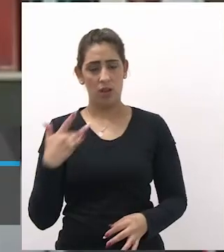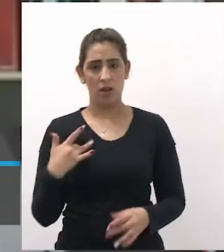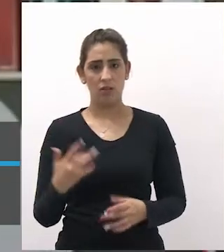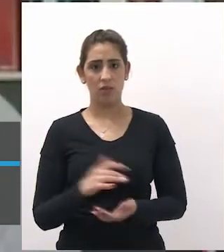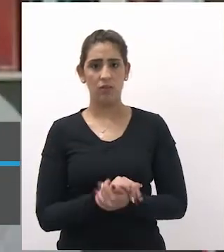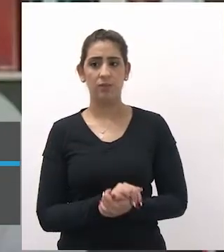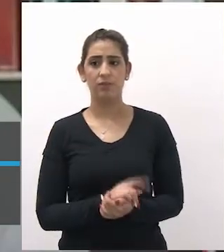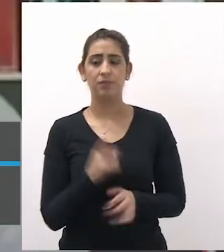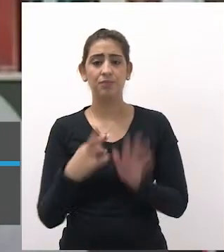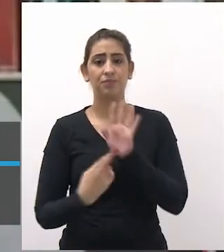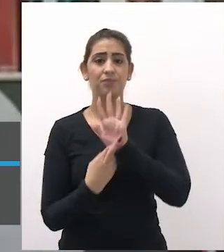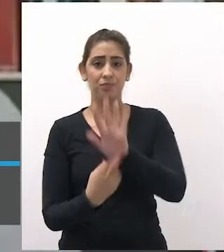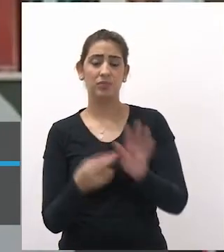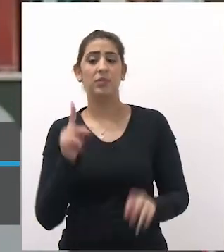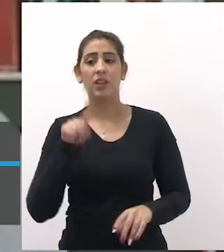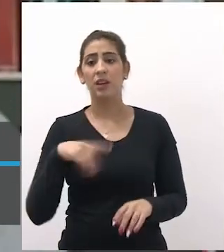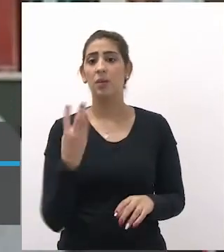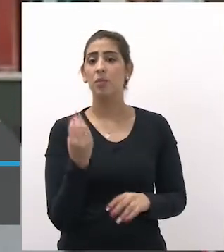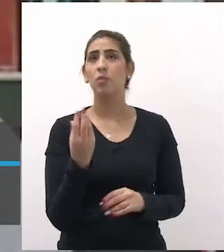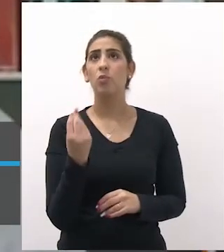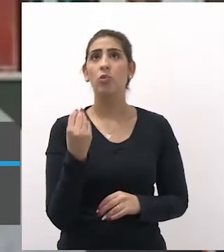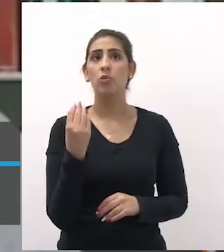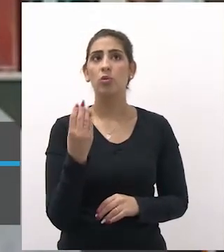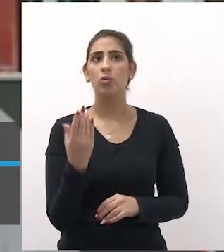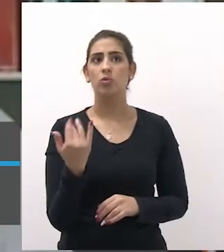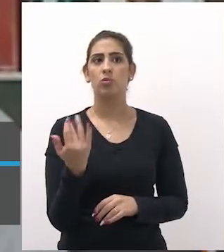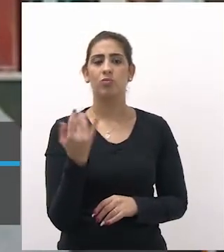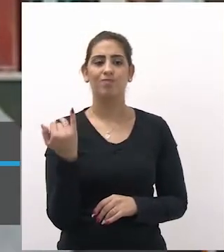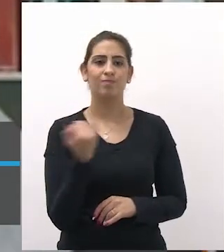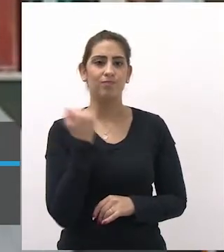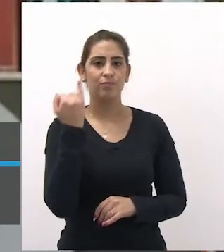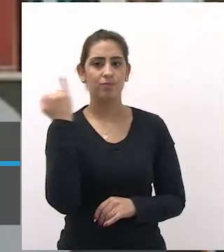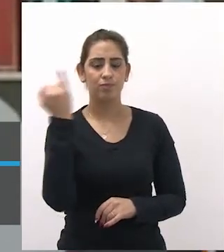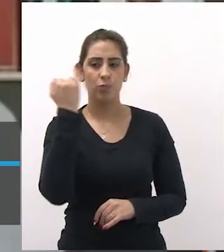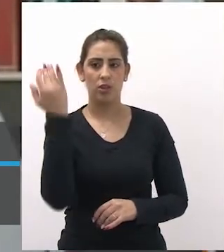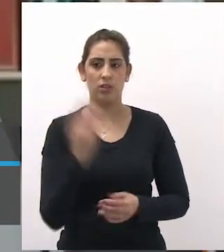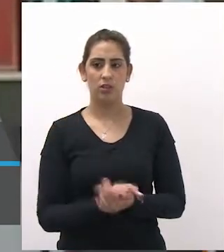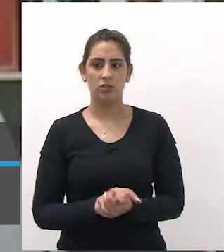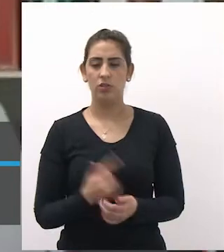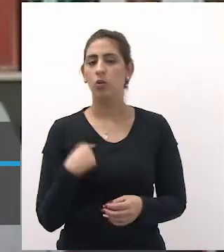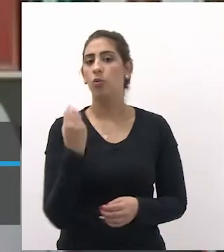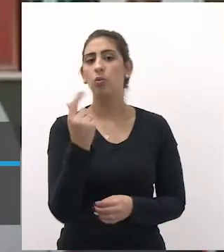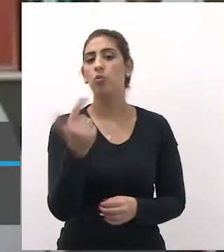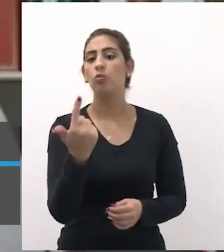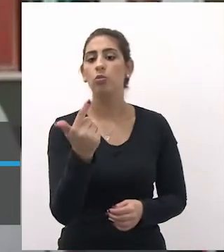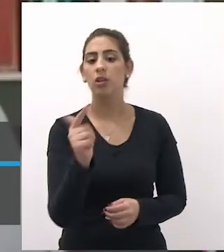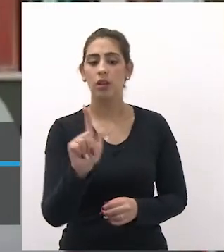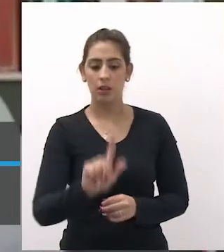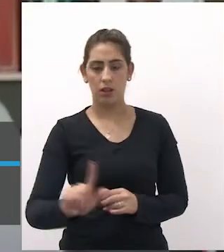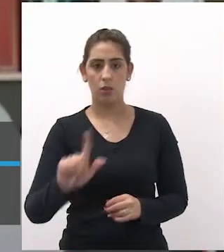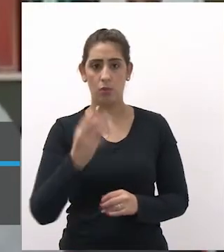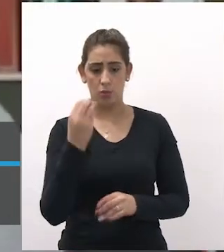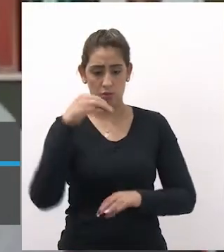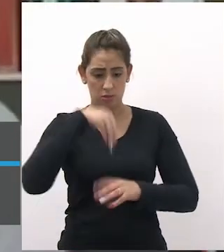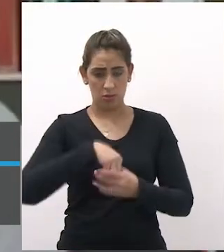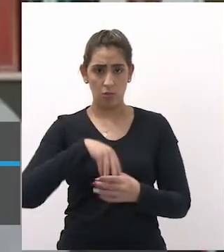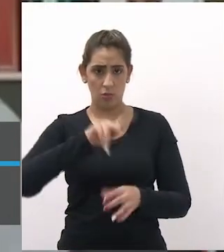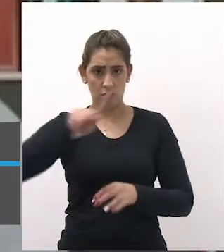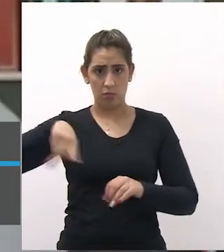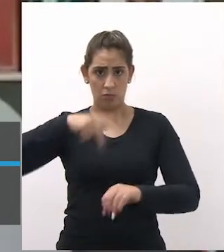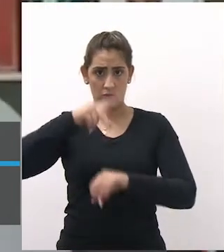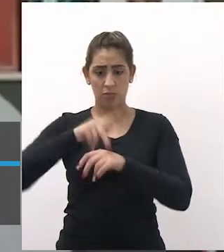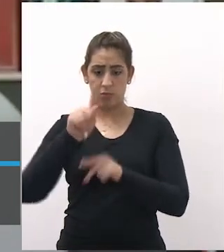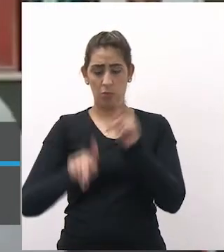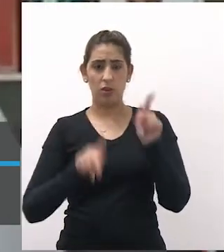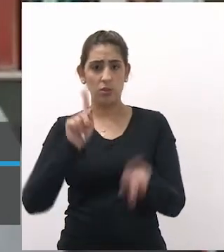representatividade, ela é extremamente urgente. Não tem como você não ter. Numa literatura onde o país, a maior parte da população